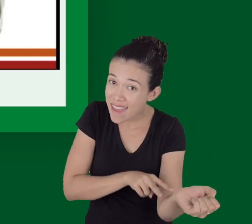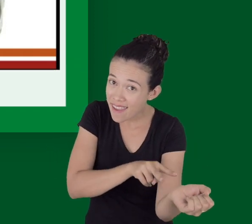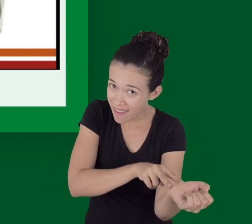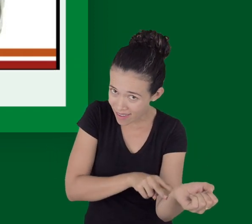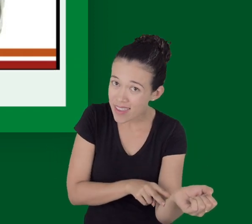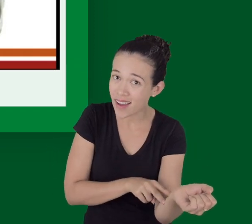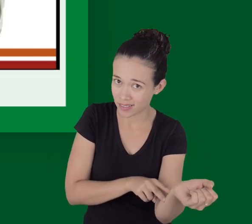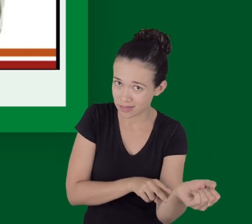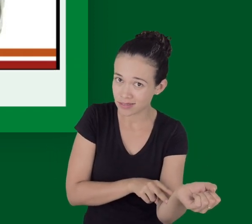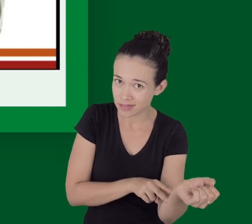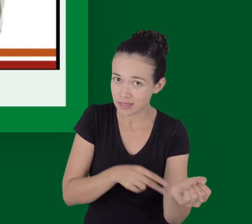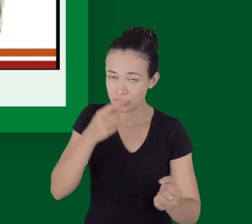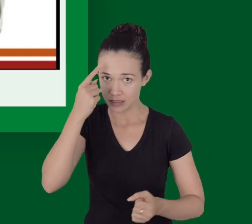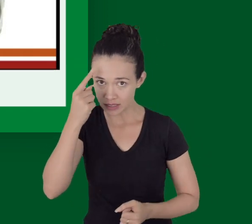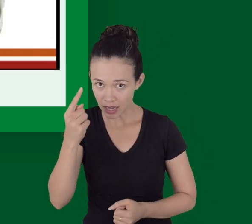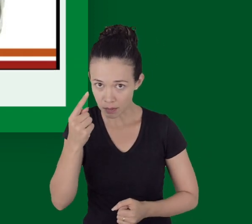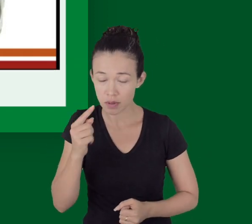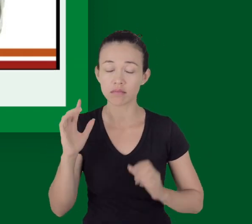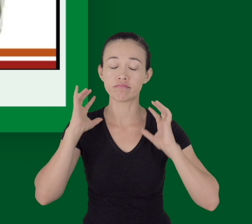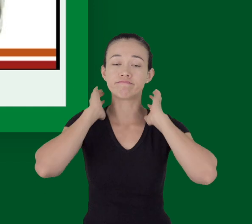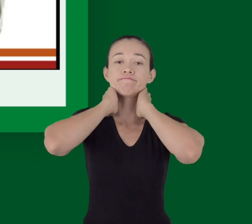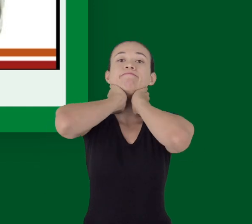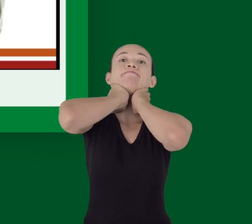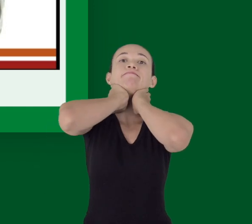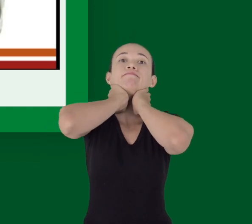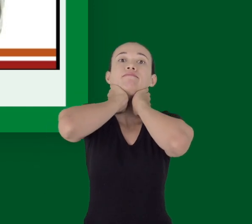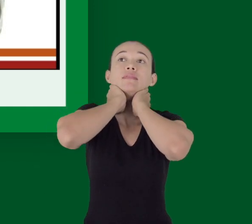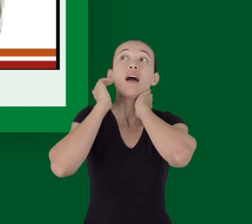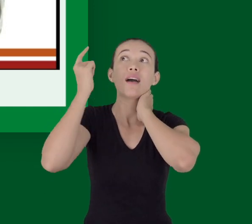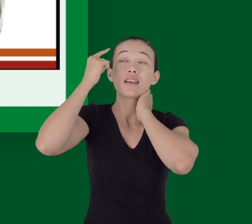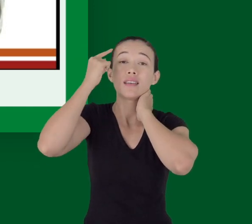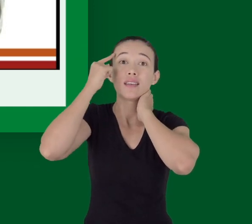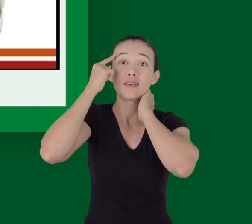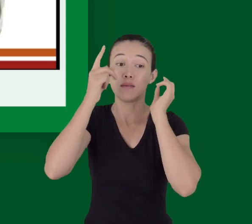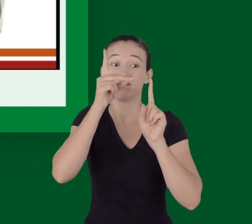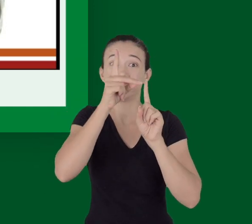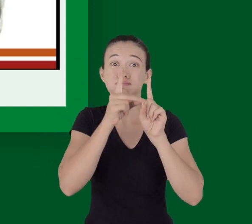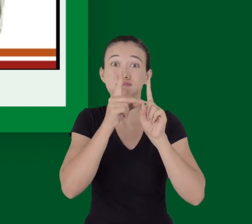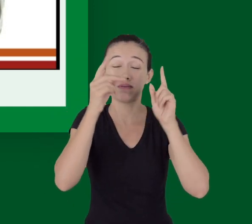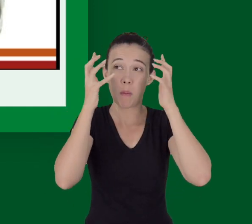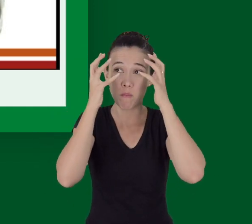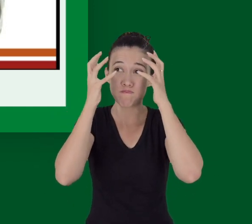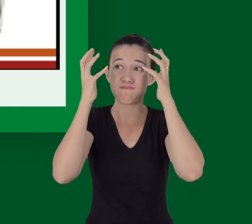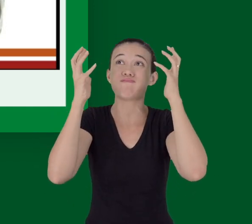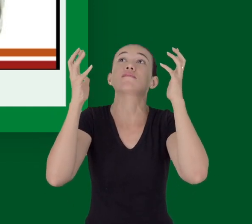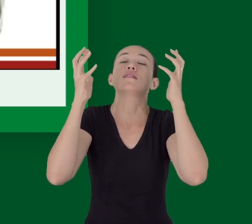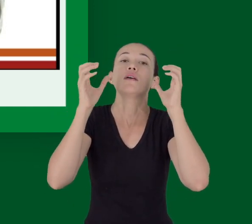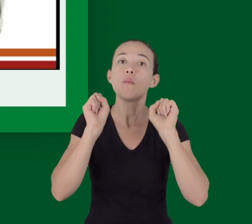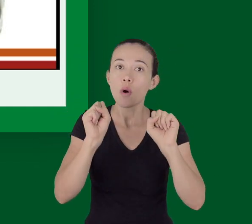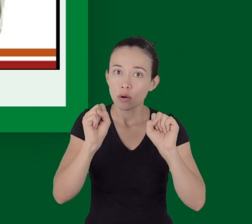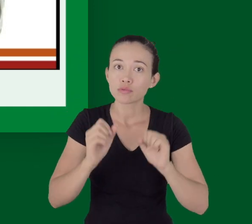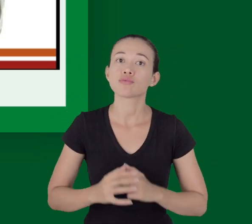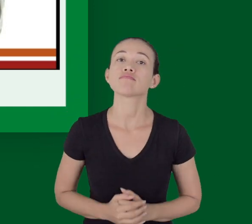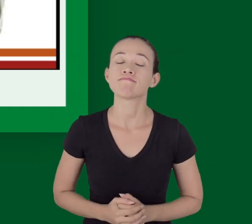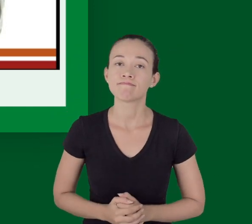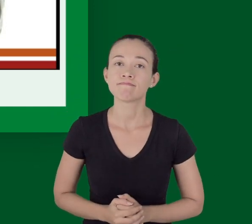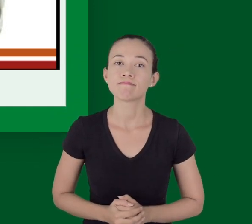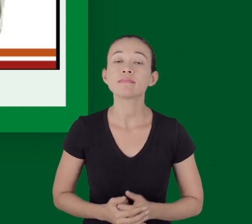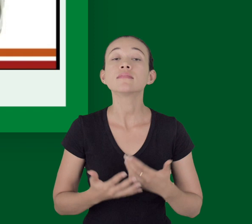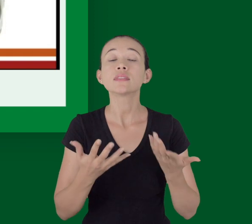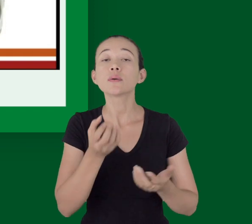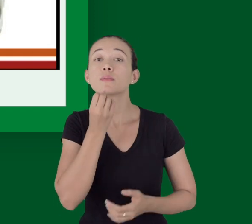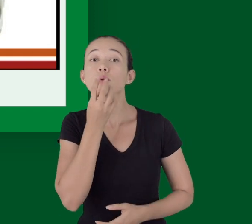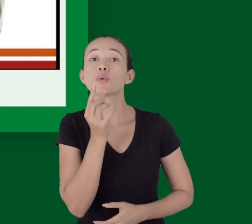da drenagem, que são as veias, eu posso ter acúmulo, aumento da pressão intracraniana. Então, um detalhe importante,